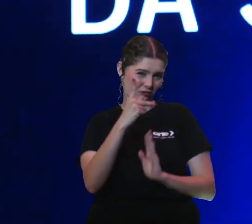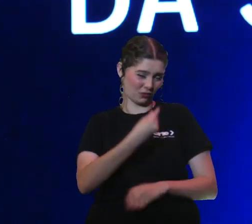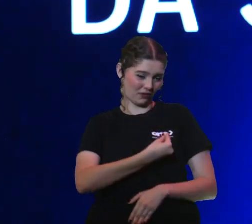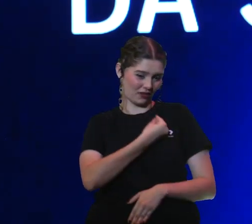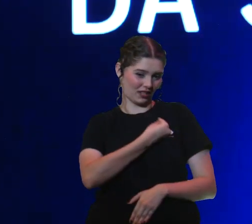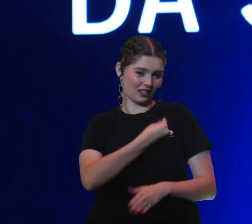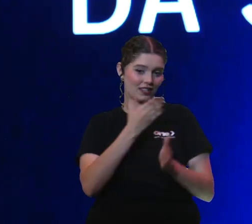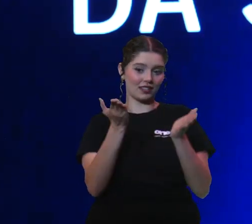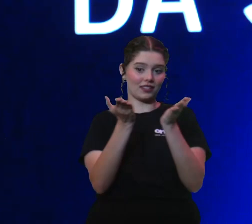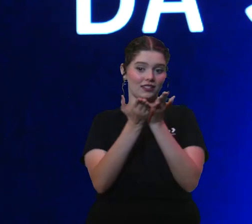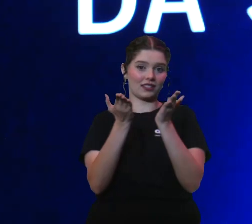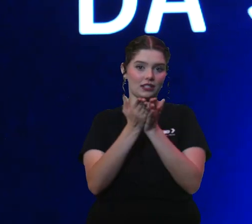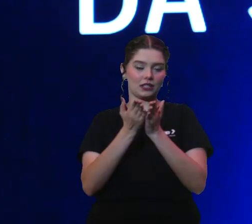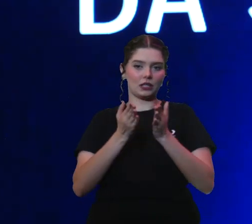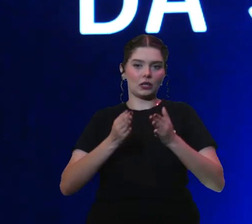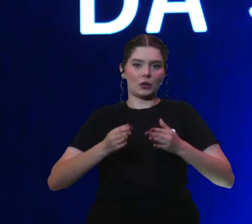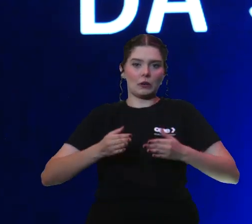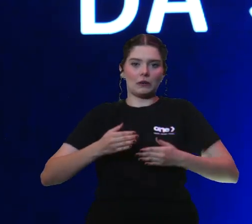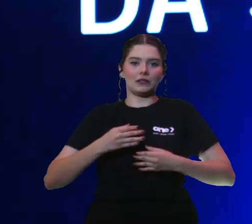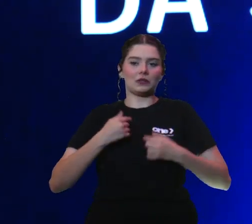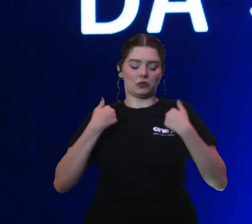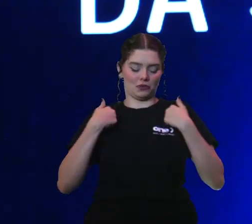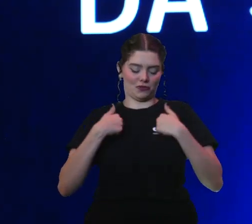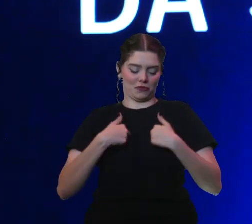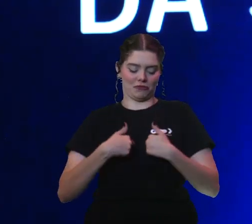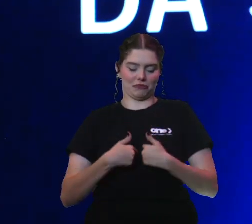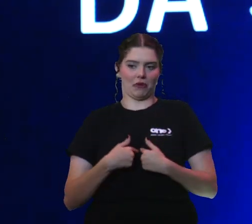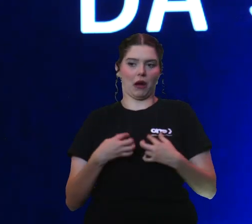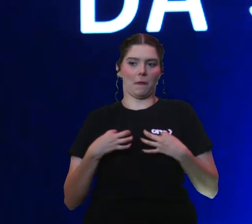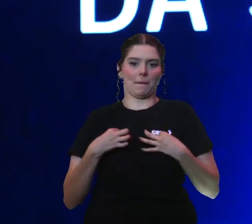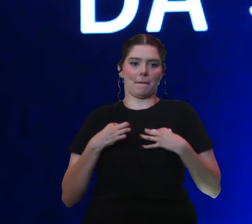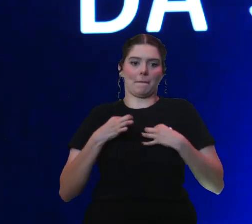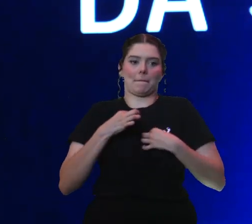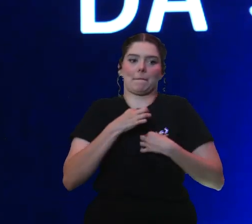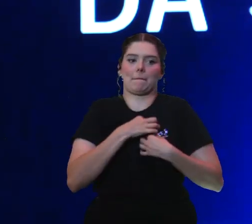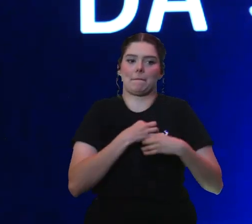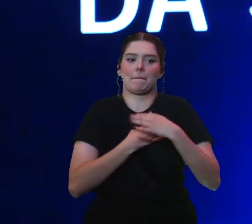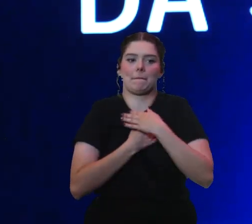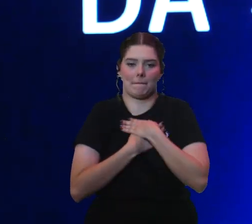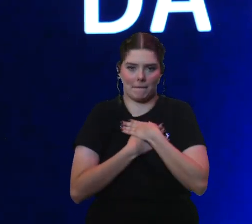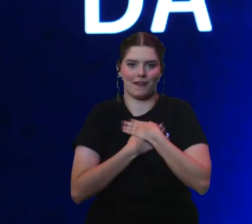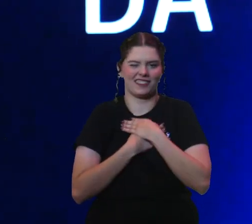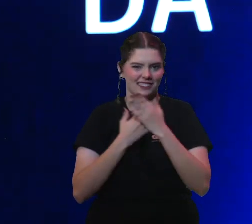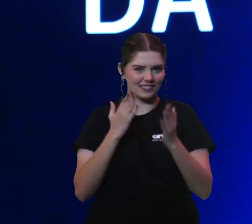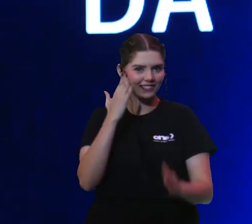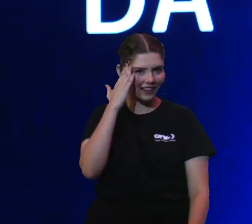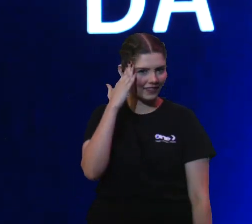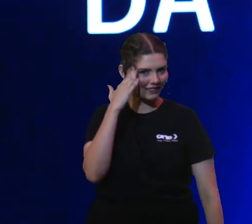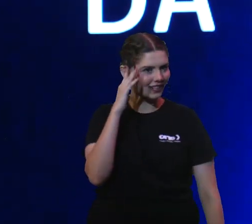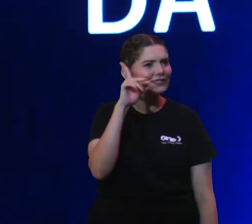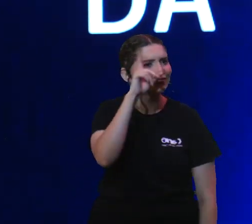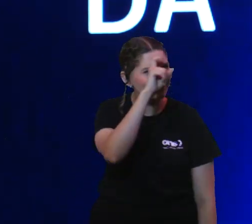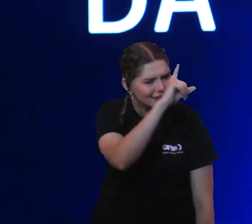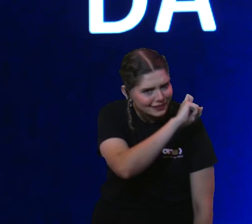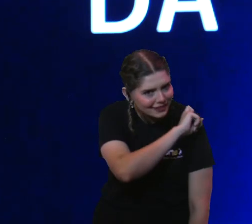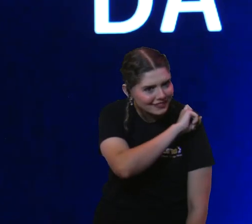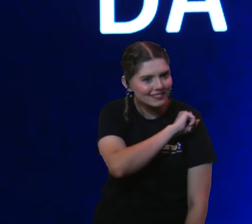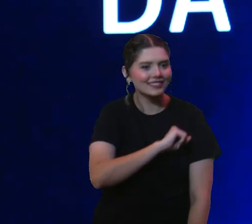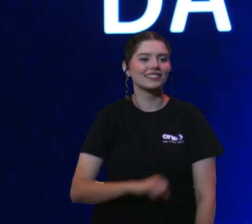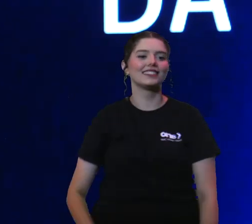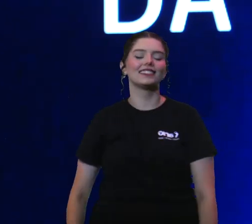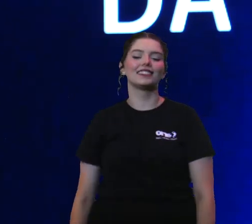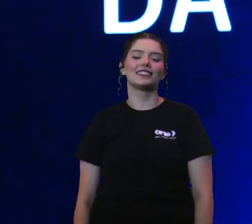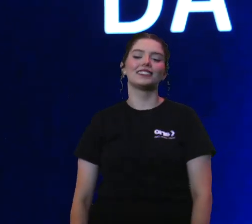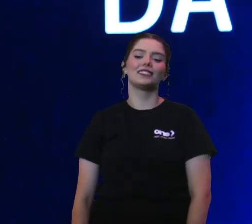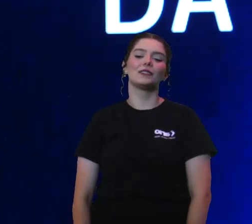Está justo demais. O decor está muito grande, meu filho, minha filha. Está complicado o negócio.